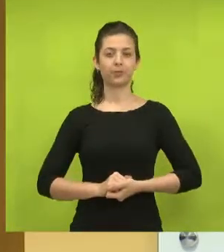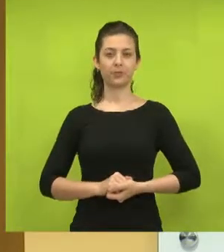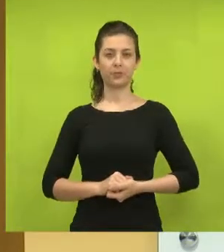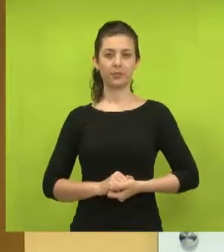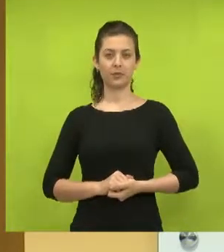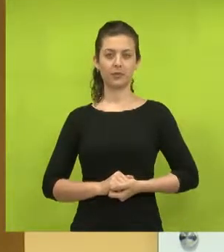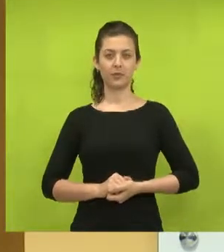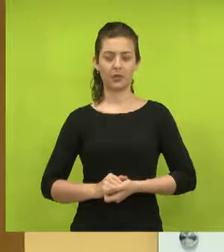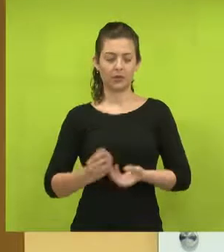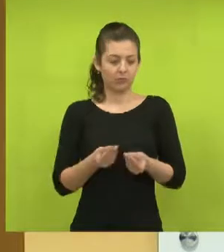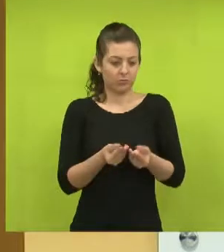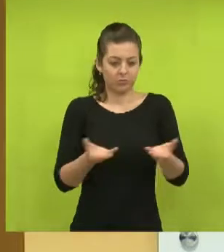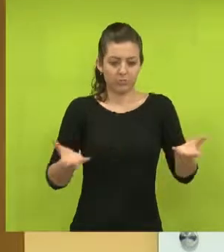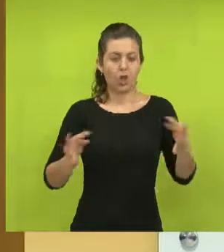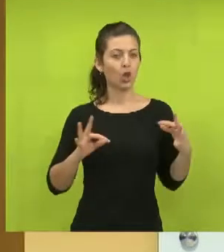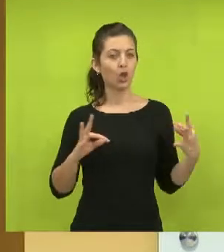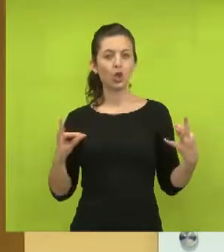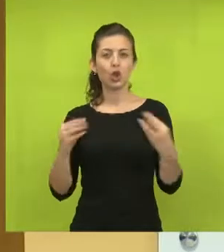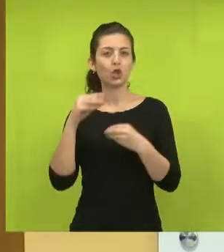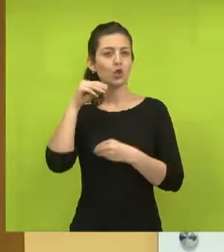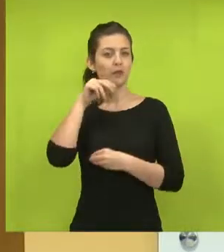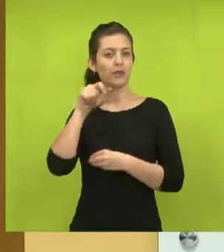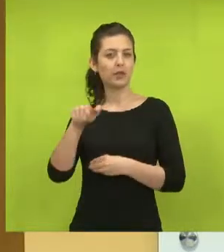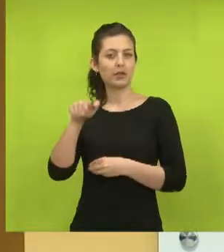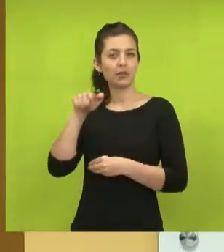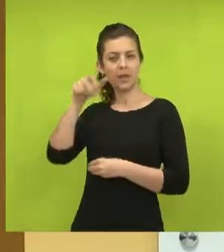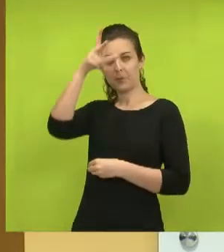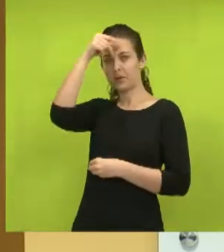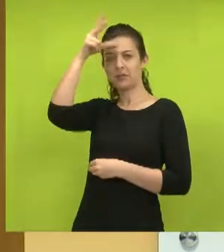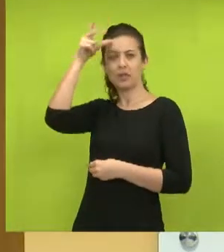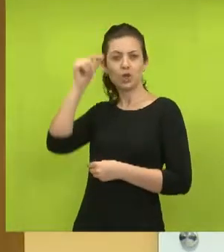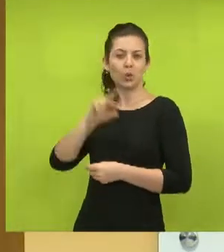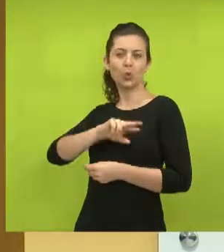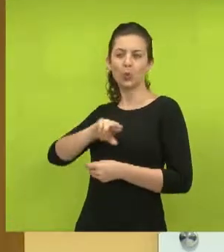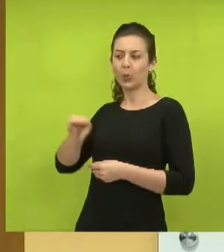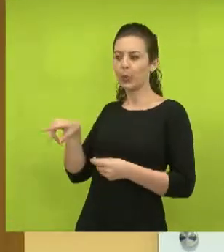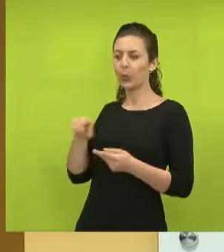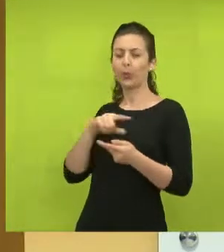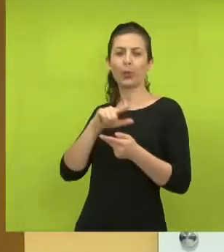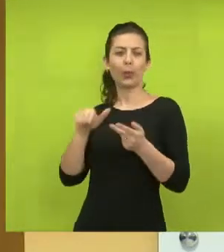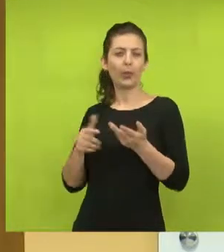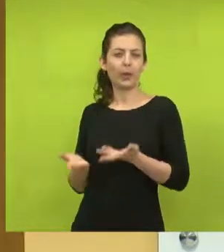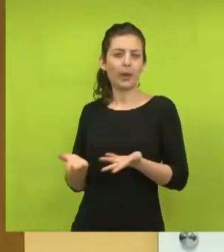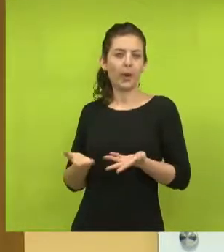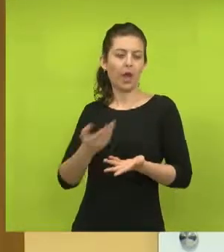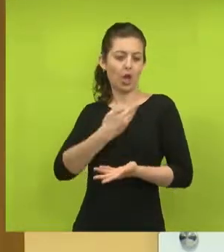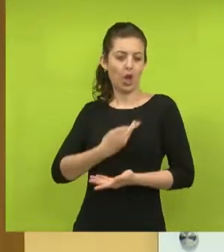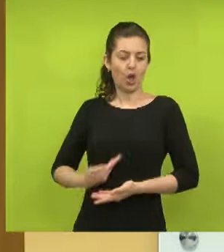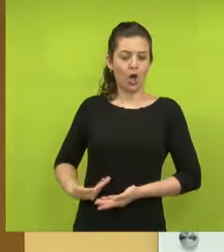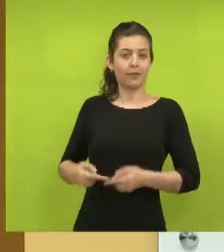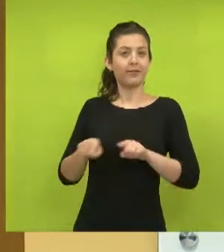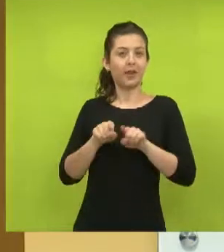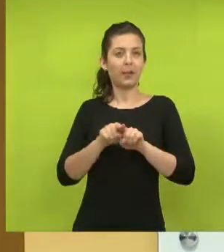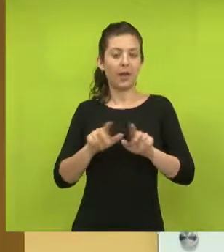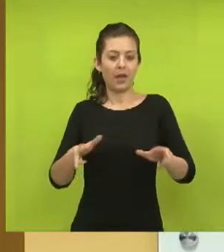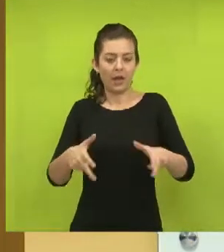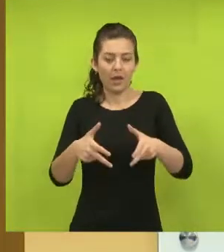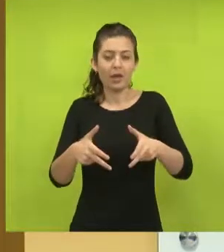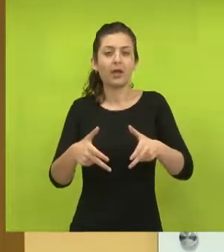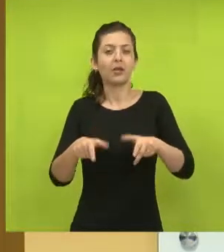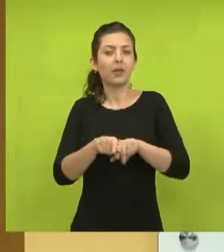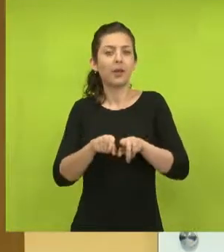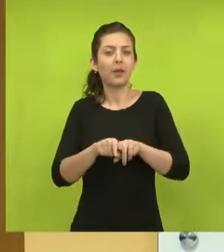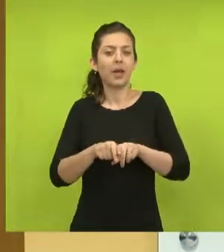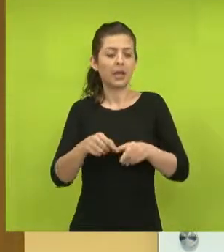É concedido a todos os servidores, também da Prefeitura, de outros órgãos públicos e da Câmara Municipal,